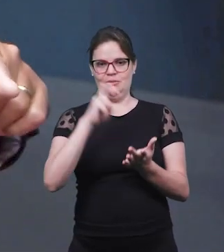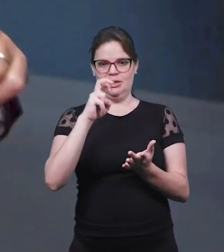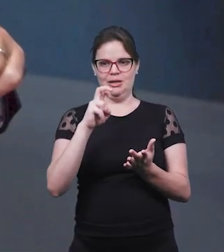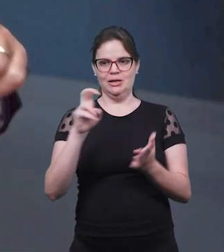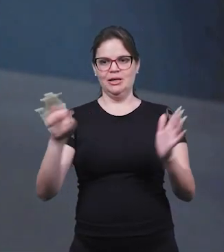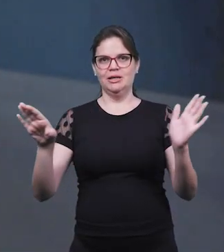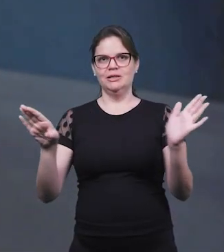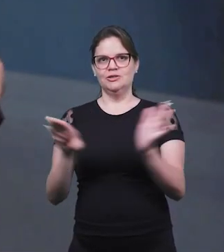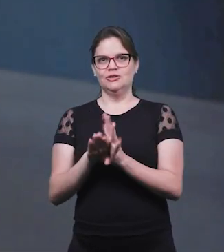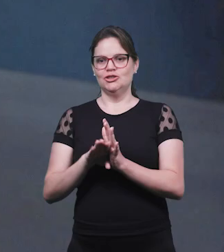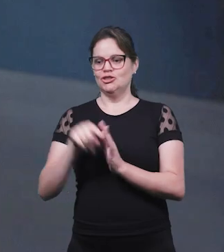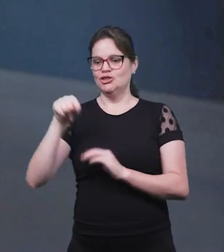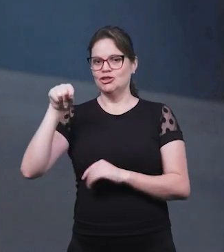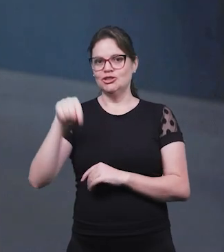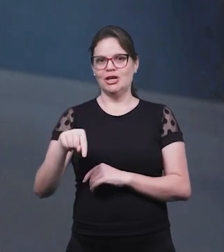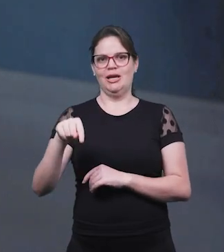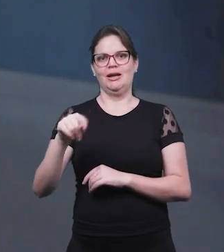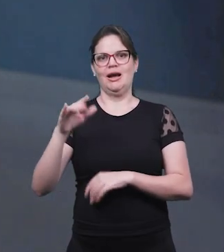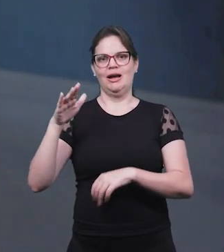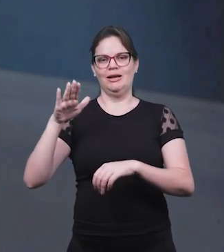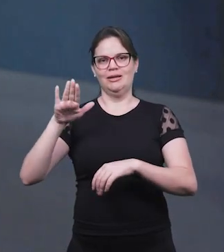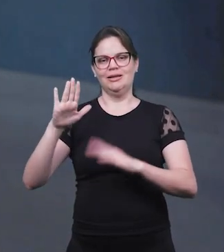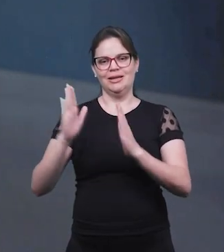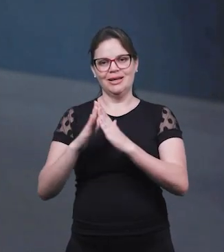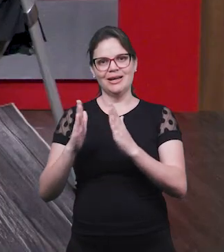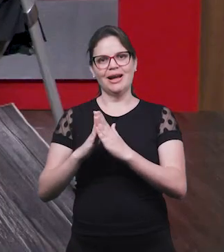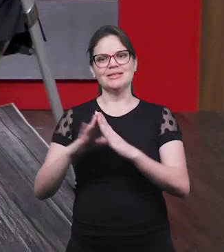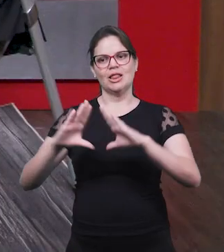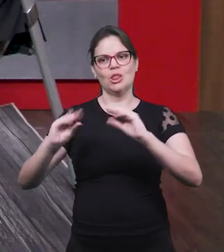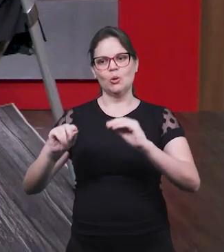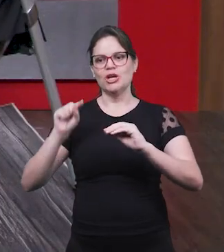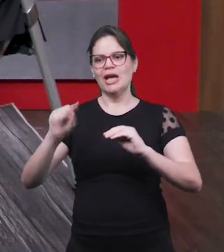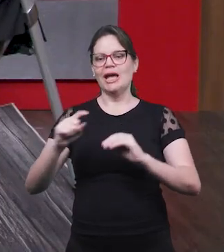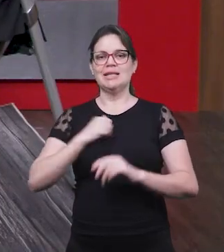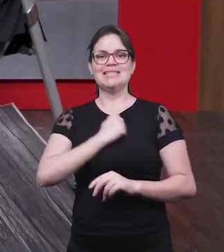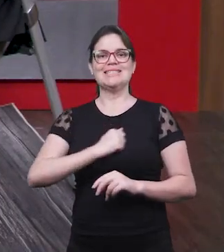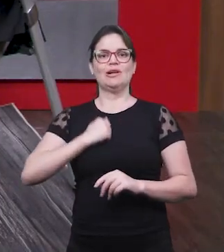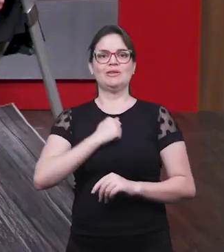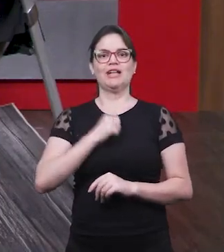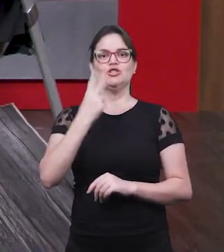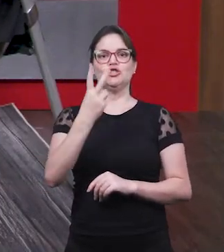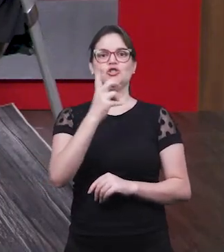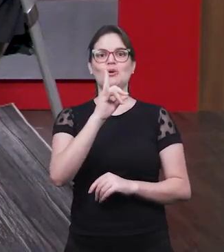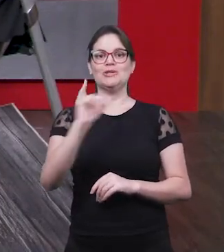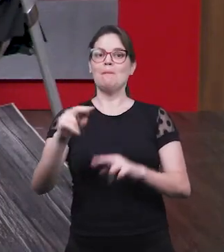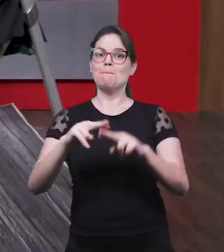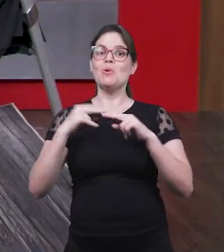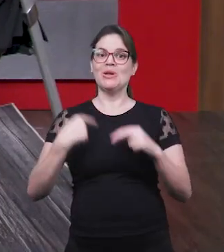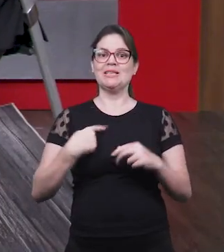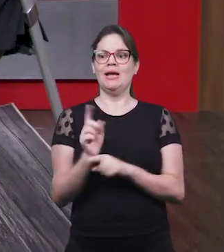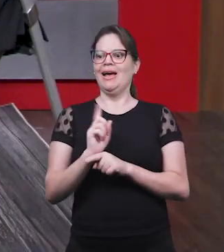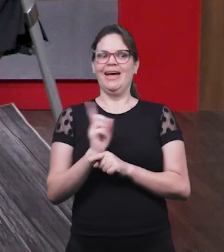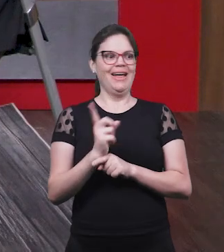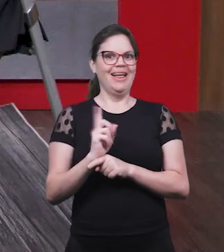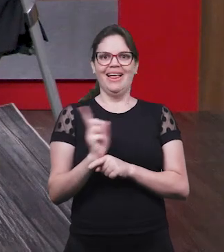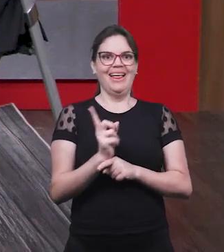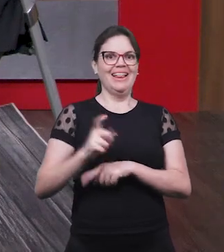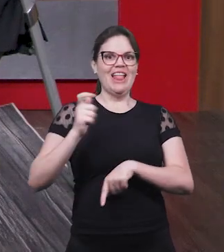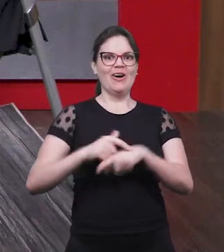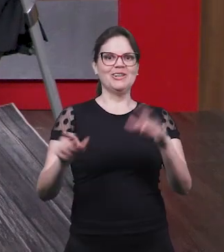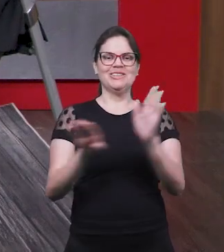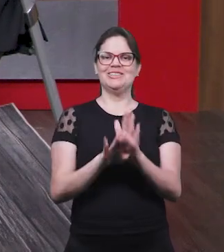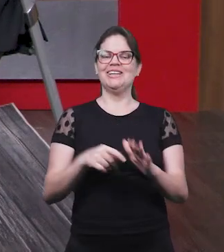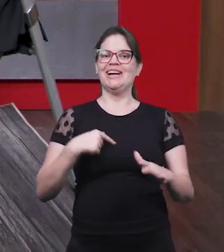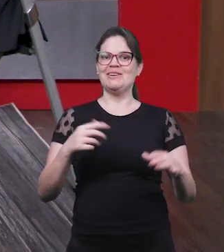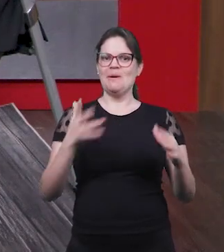está com saudade acumulada de 2 dias. Que coisa interessante, né? Por isso essa festa toda. Né?